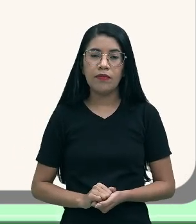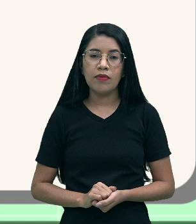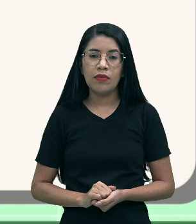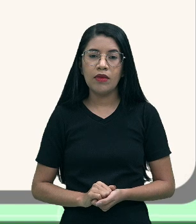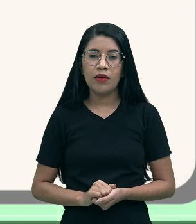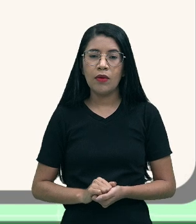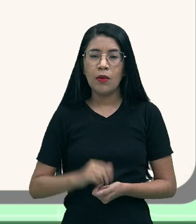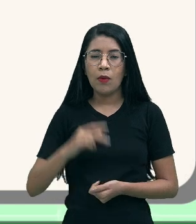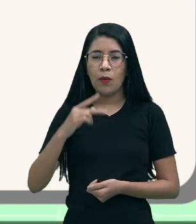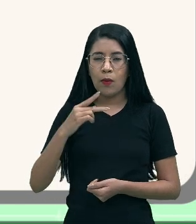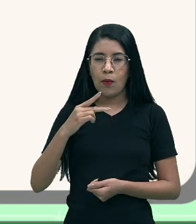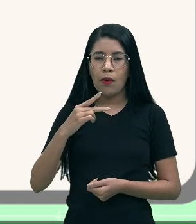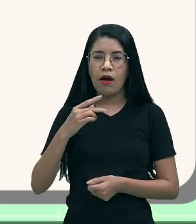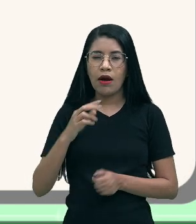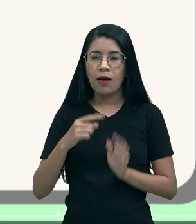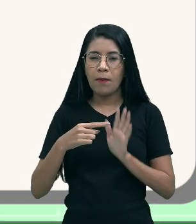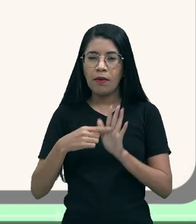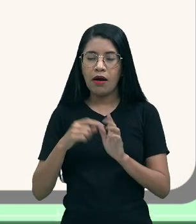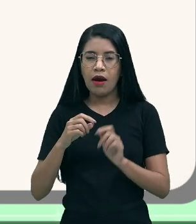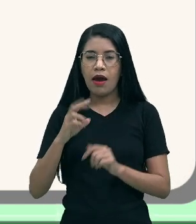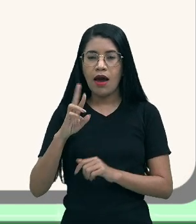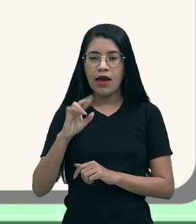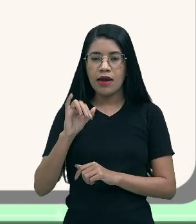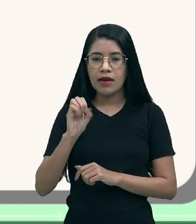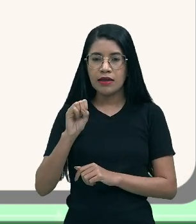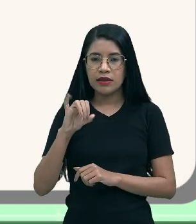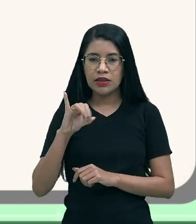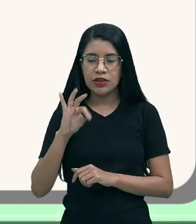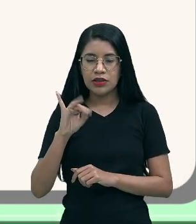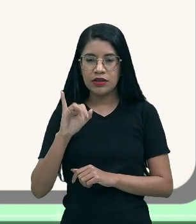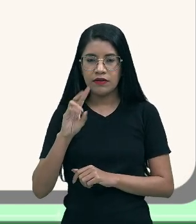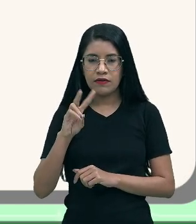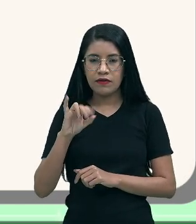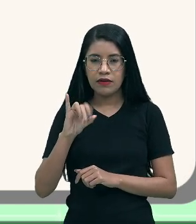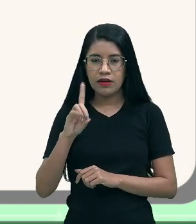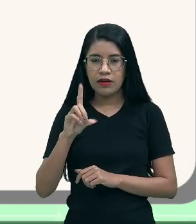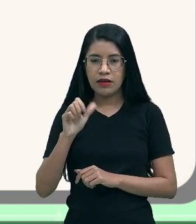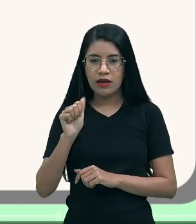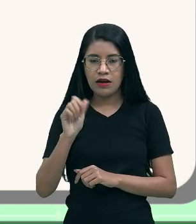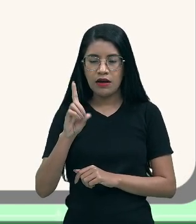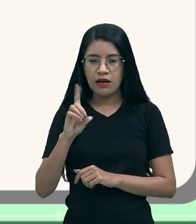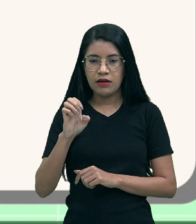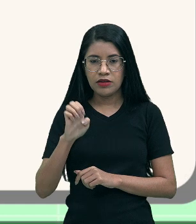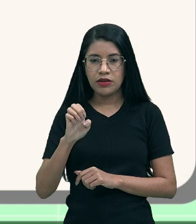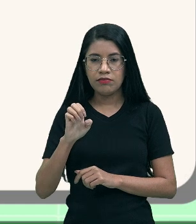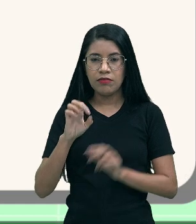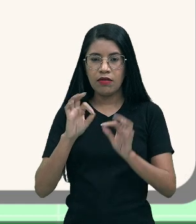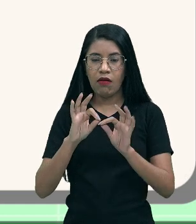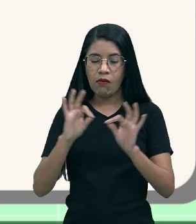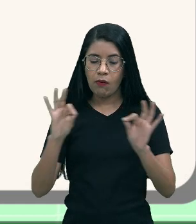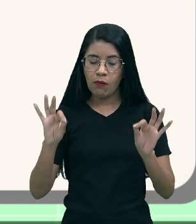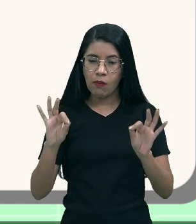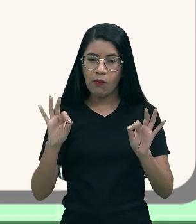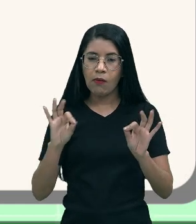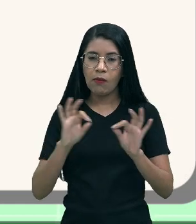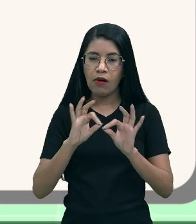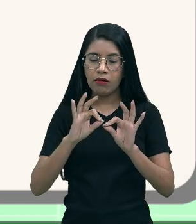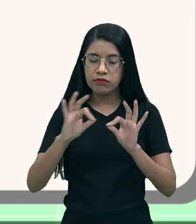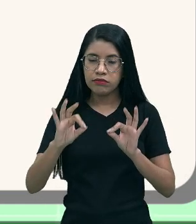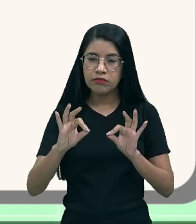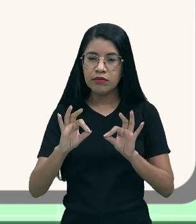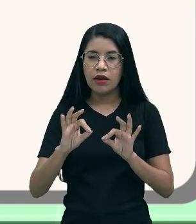que aparece aqui, a gente chama de resistividade. A unidade é ohm vezes metro, tá certo, pessoal? É